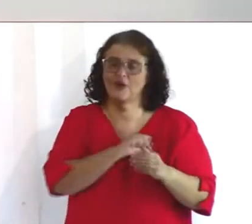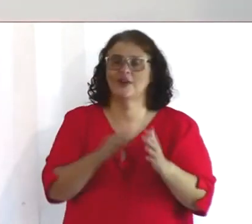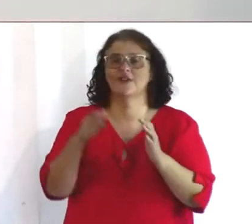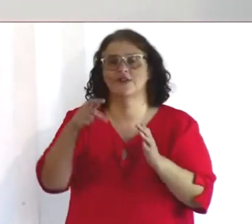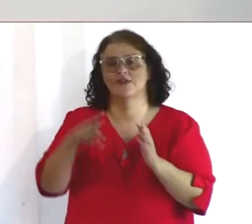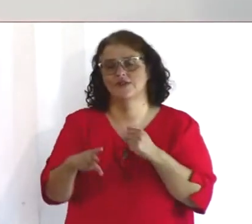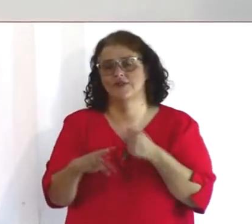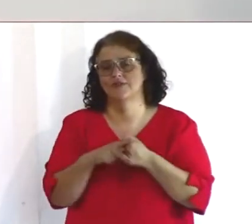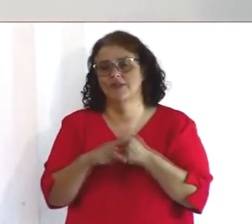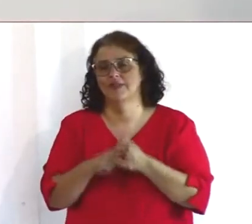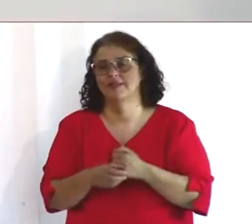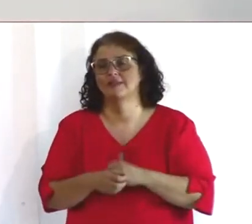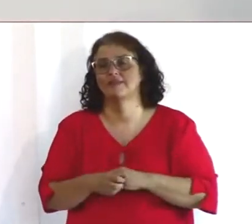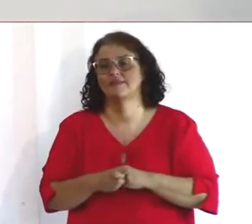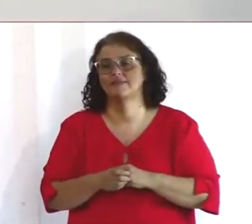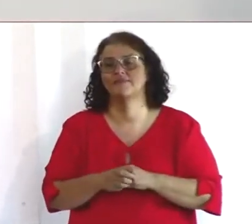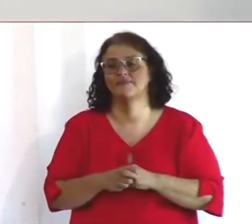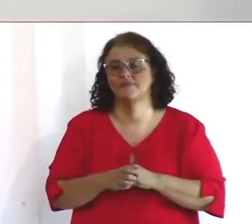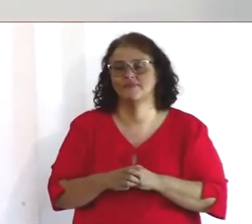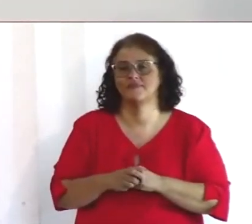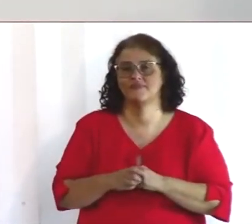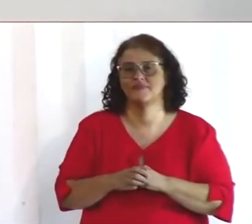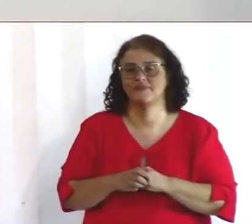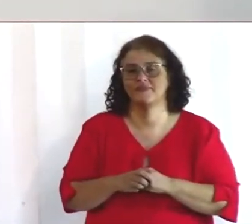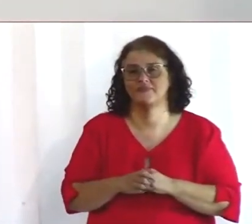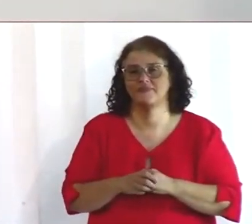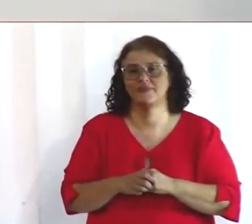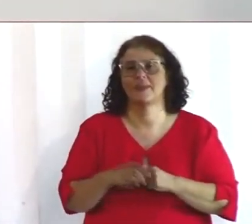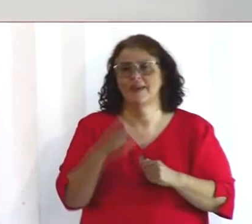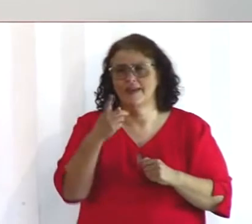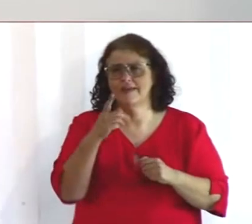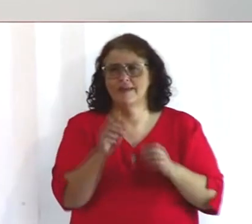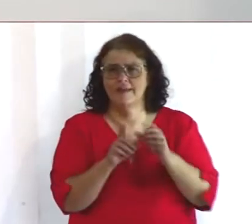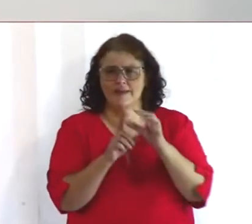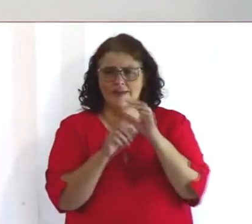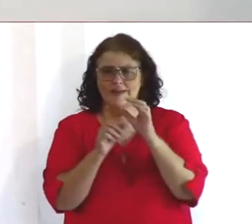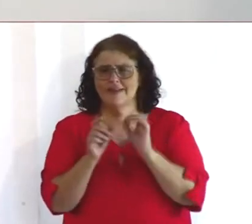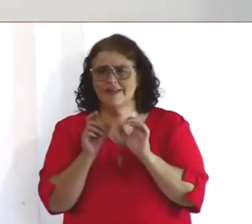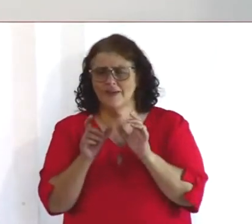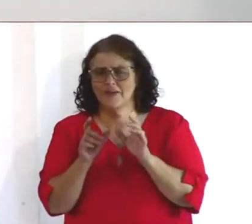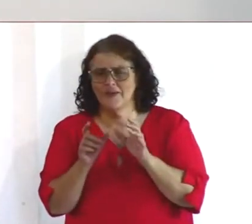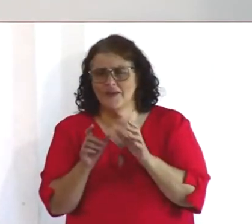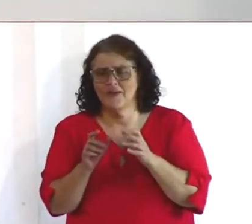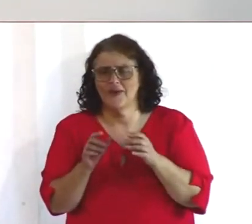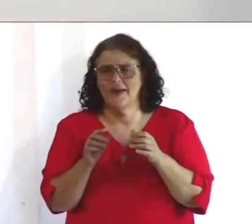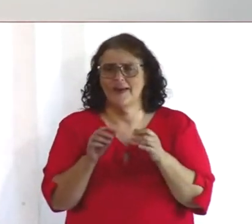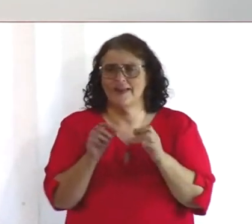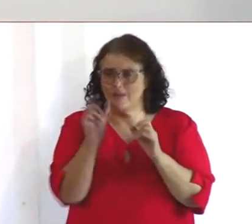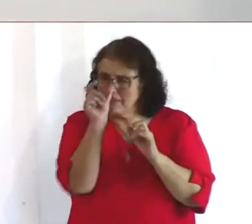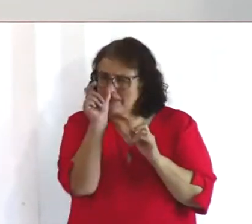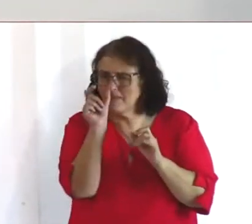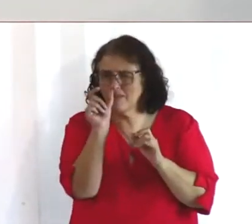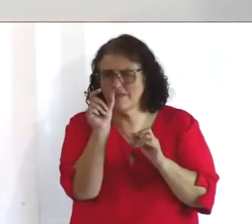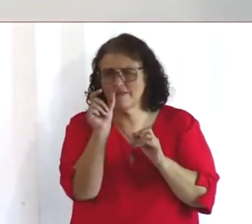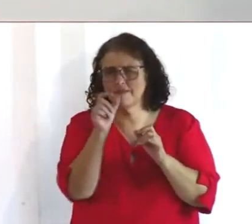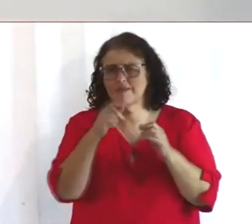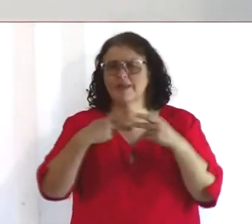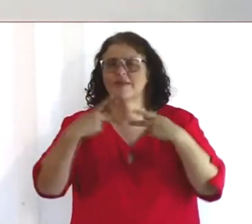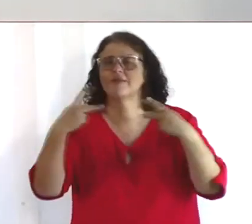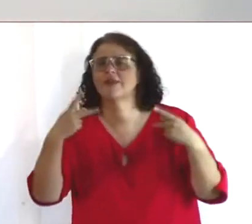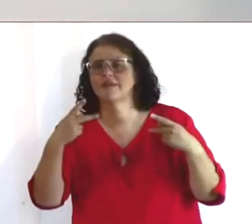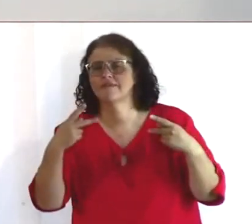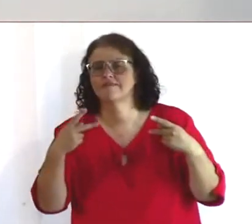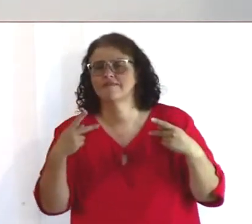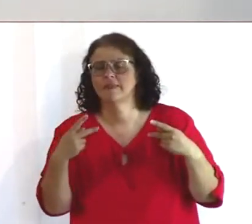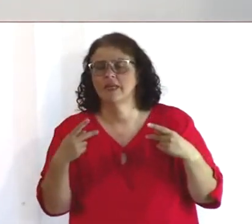sentido ao estudar esse texto bíblico. Ela passa a servi-los. A doença a